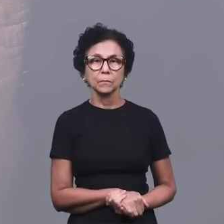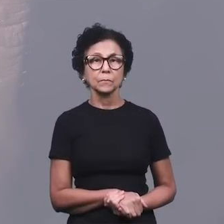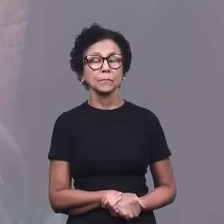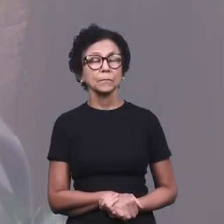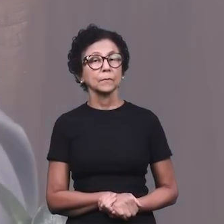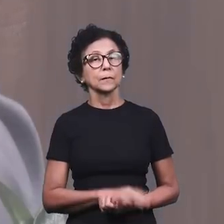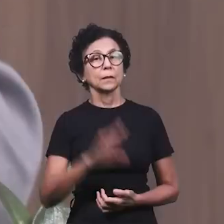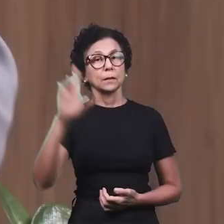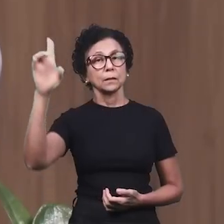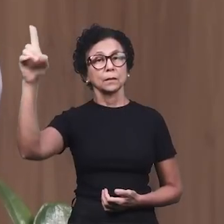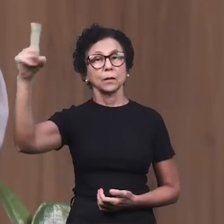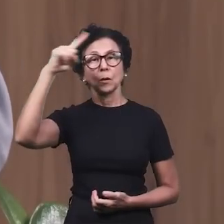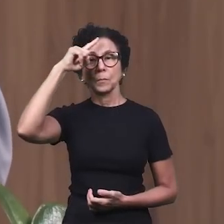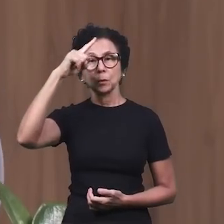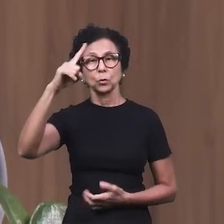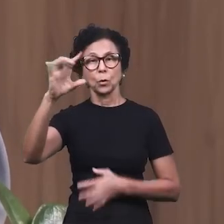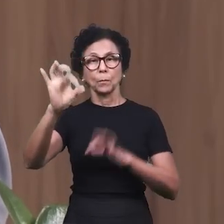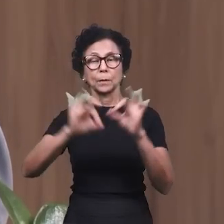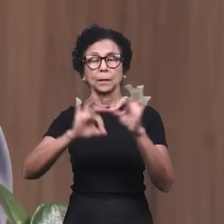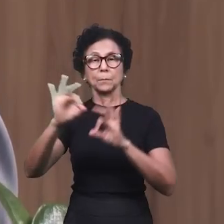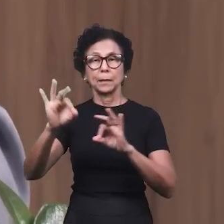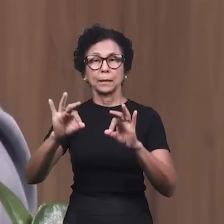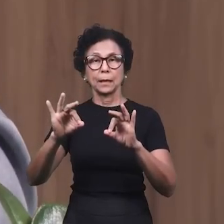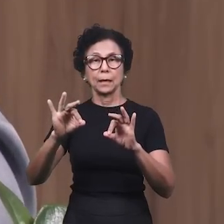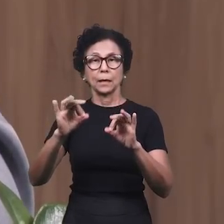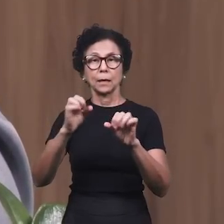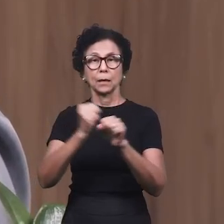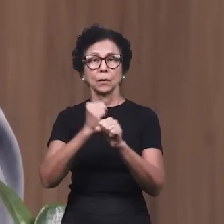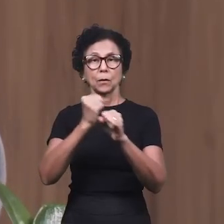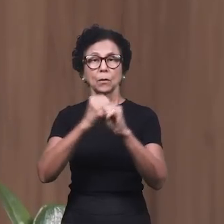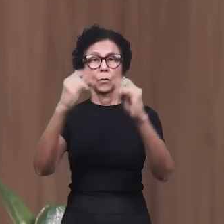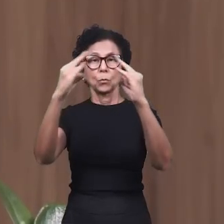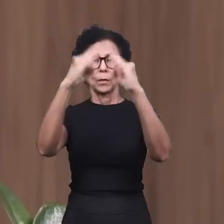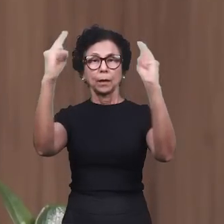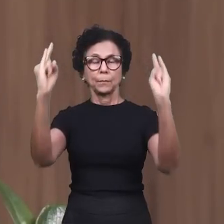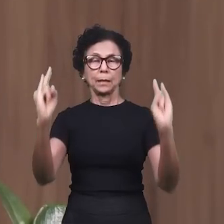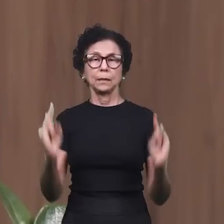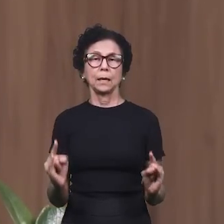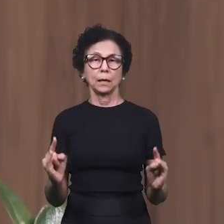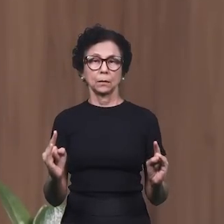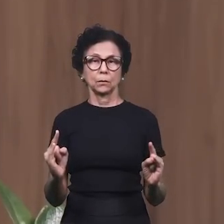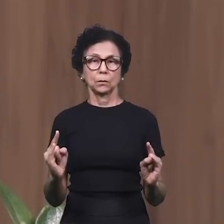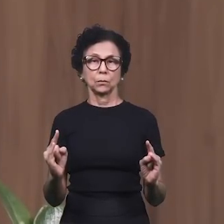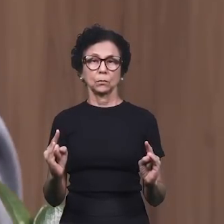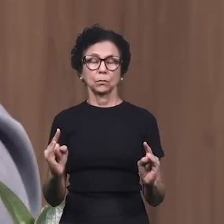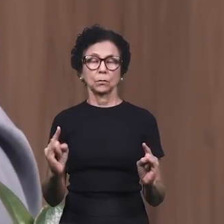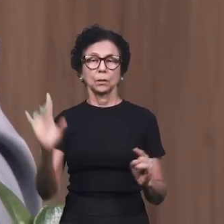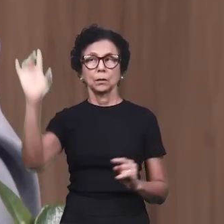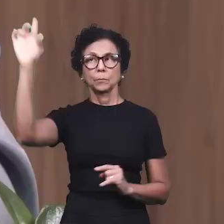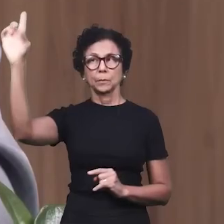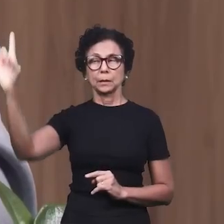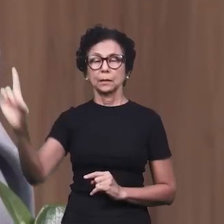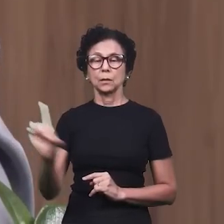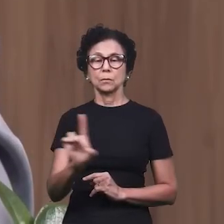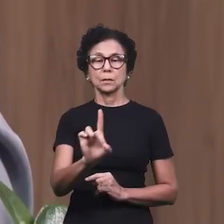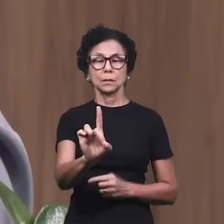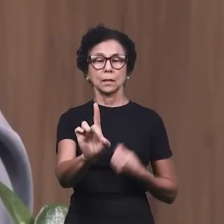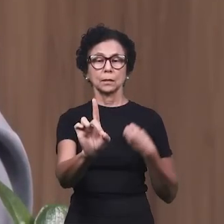no meio deles. Todo esse ato que aconteceu, ali cumpre-se o desejo de Deus